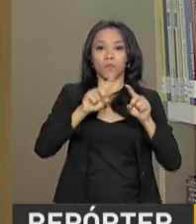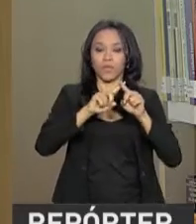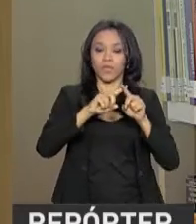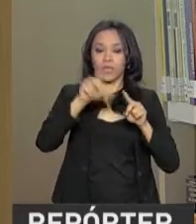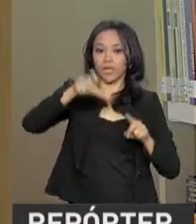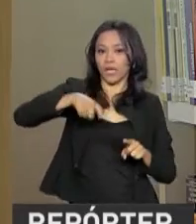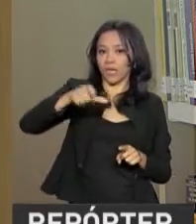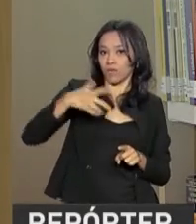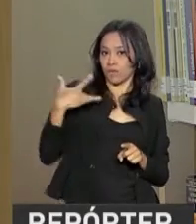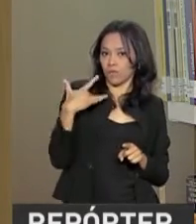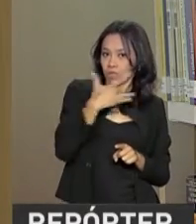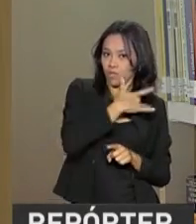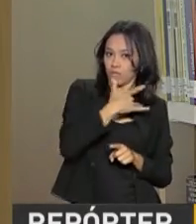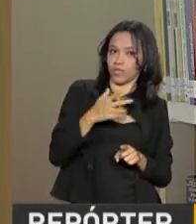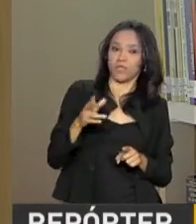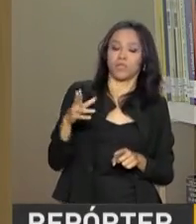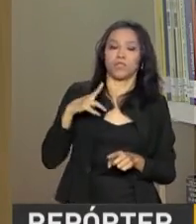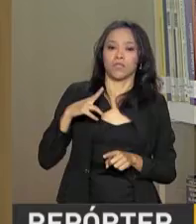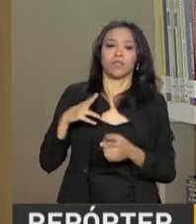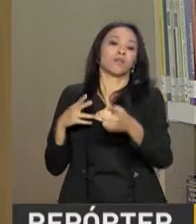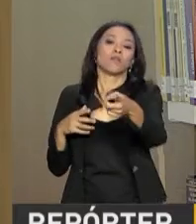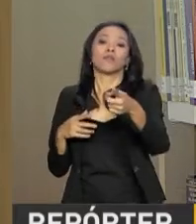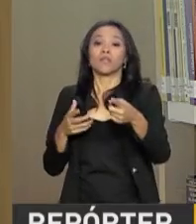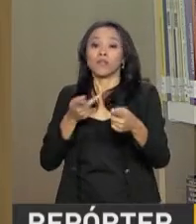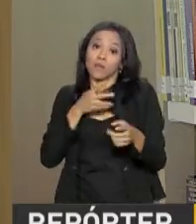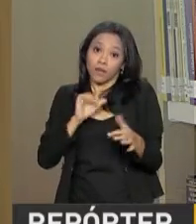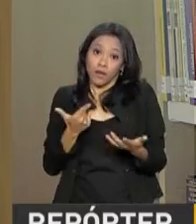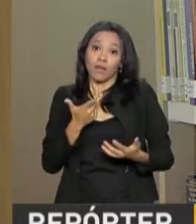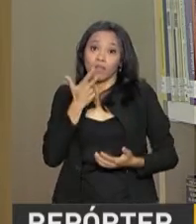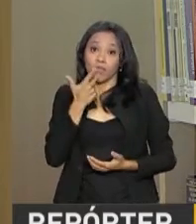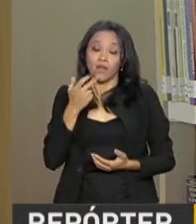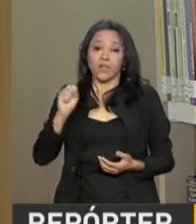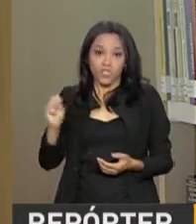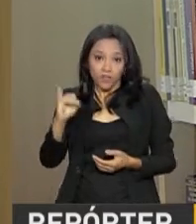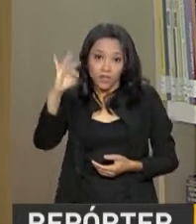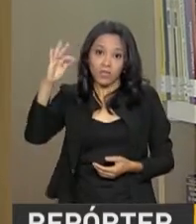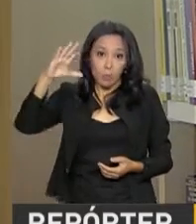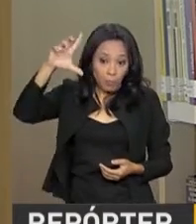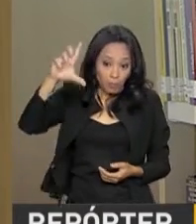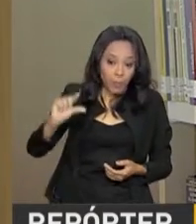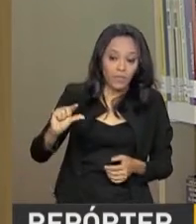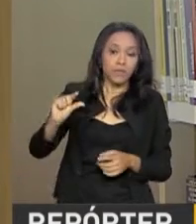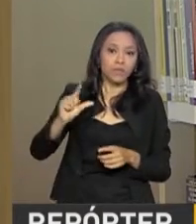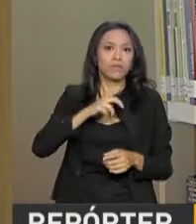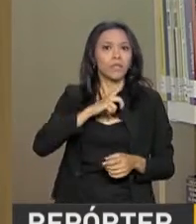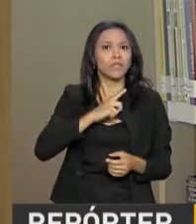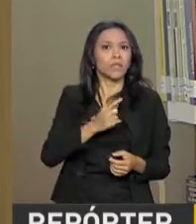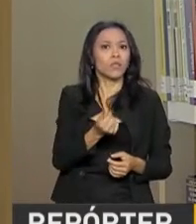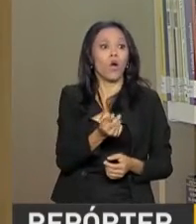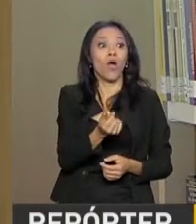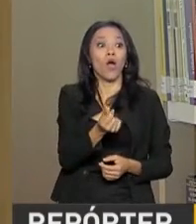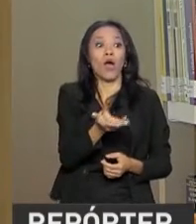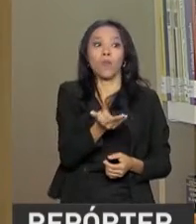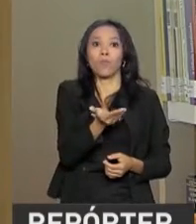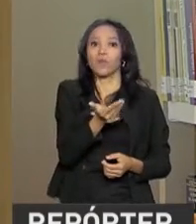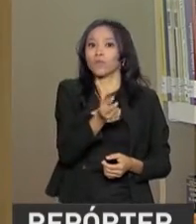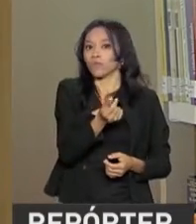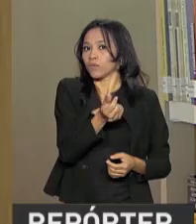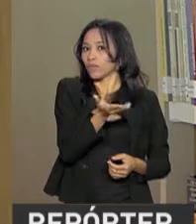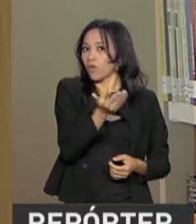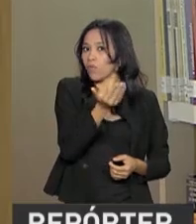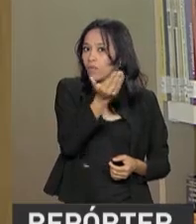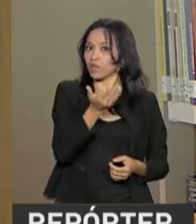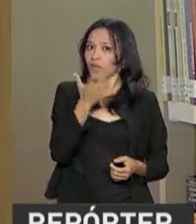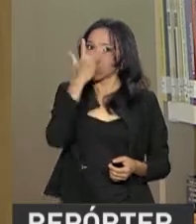que quando a gente fala em inflação, né, significa que mesmo sendo baixa, está havendo aumento dos preços. E o consumidor às